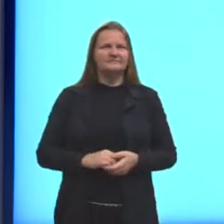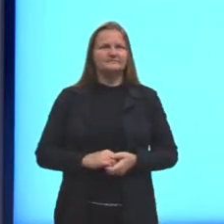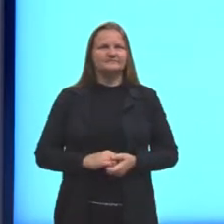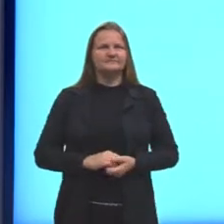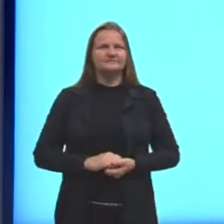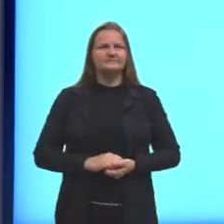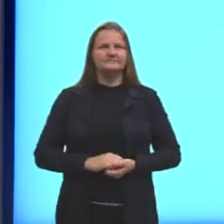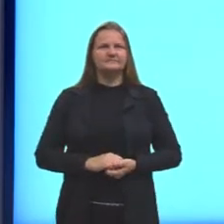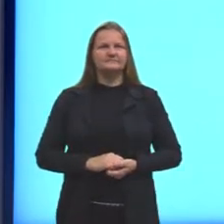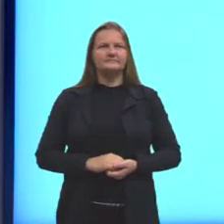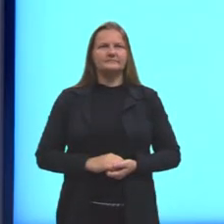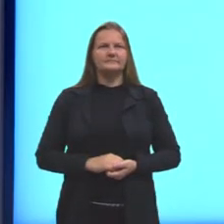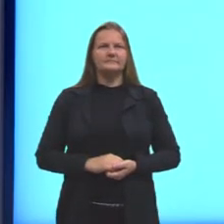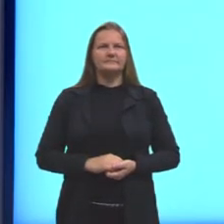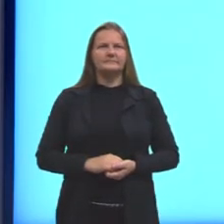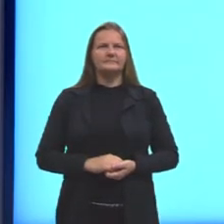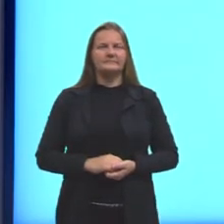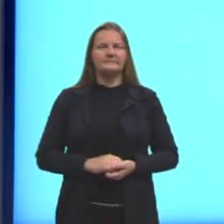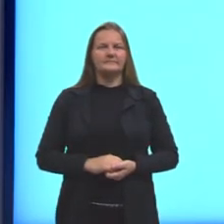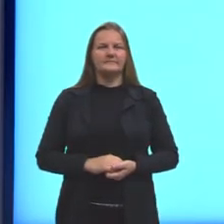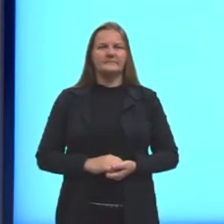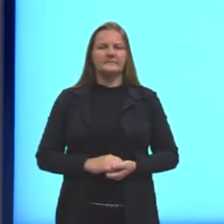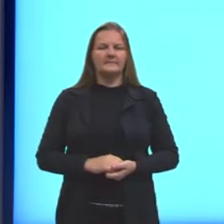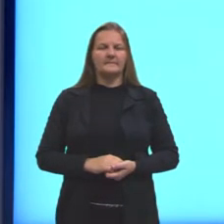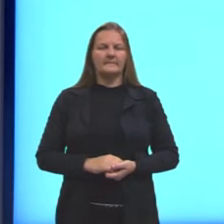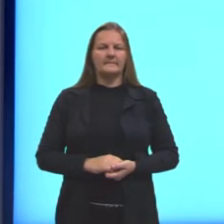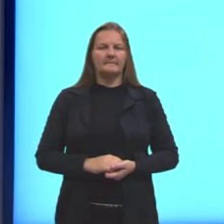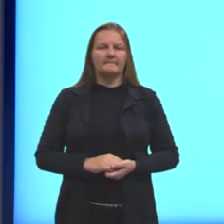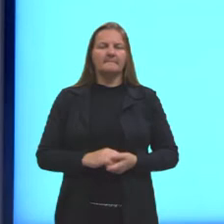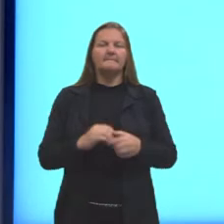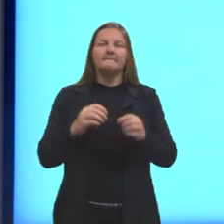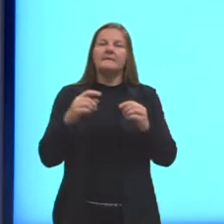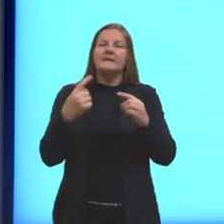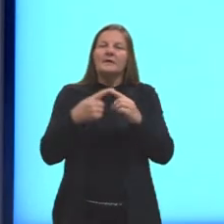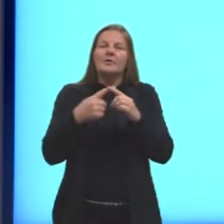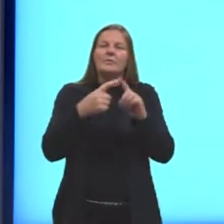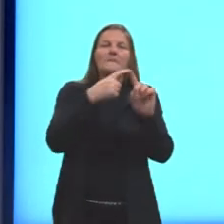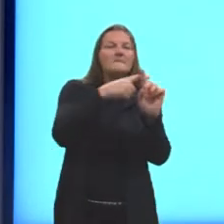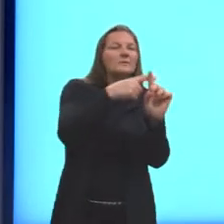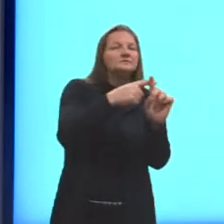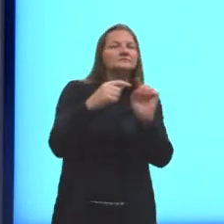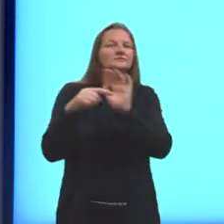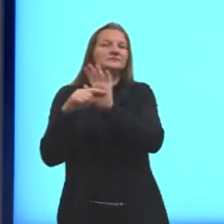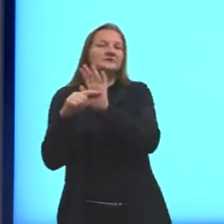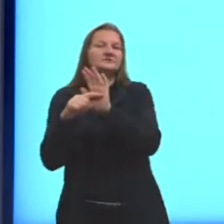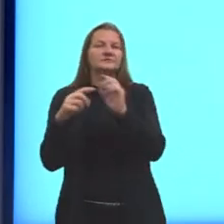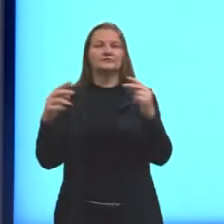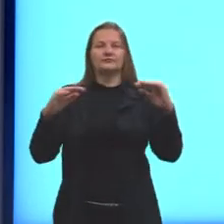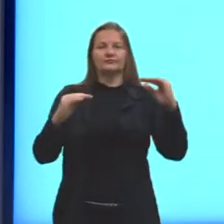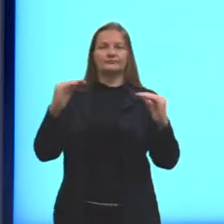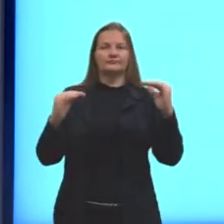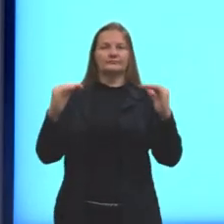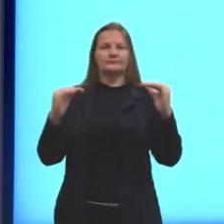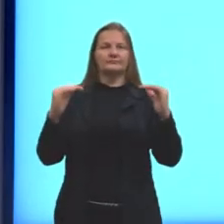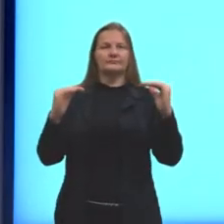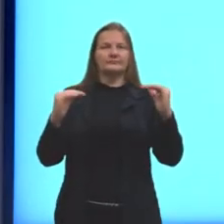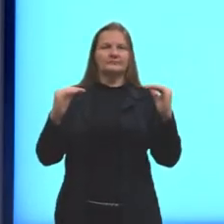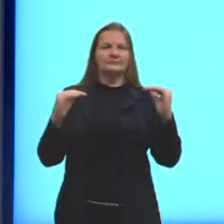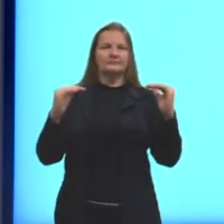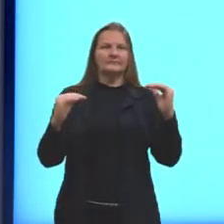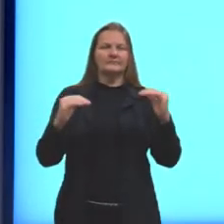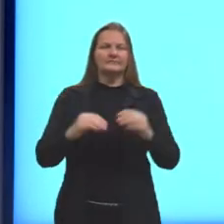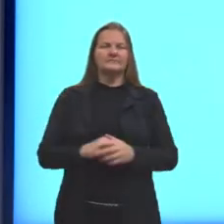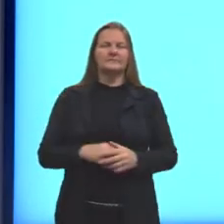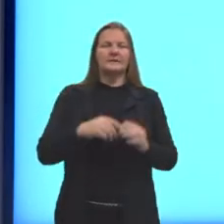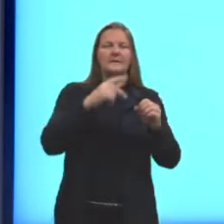e o elétron negativo Então essas cargas né Elas têm o mesmo valor tanto a carga elétrica do próton